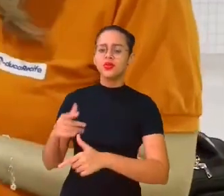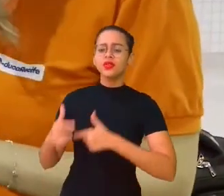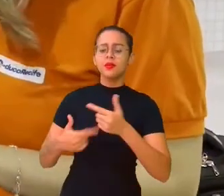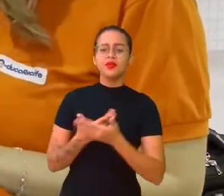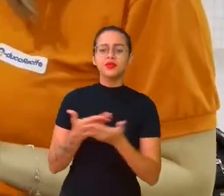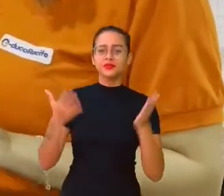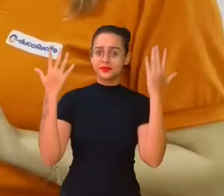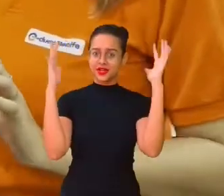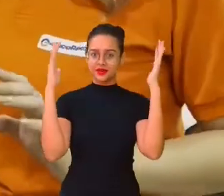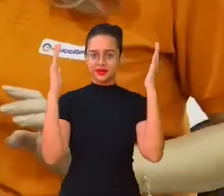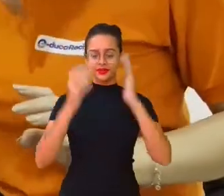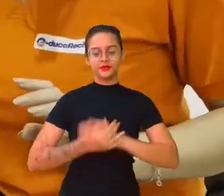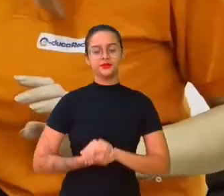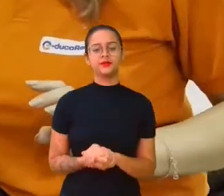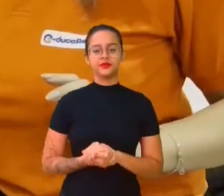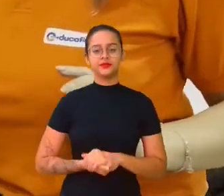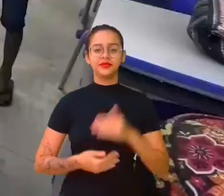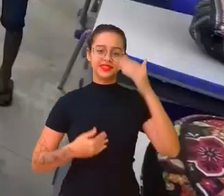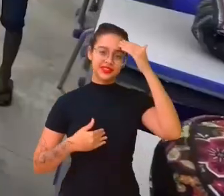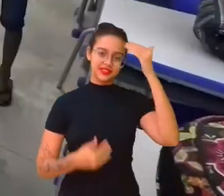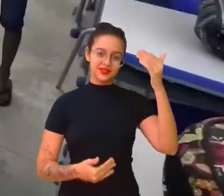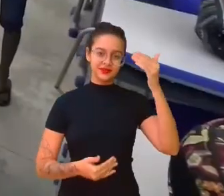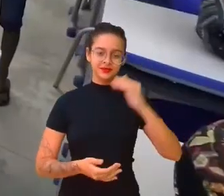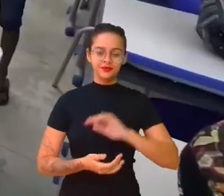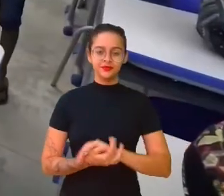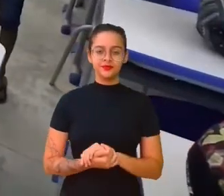vocês. Parabéns, viu? Obrigado.